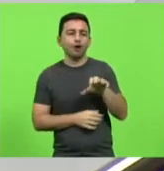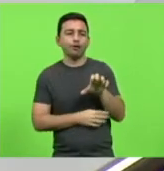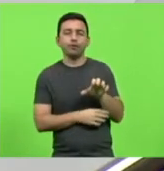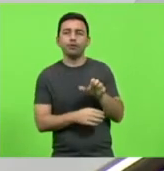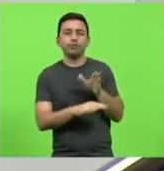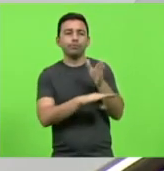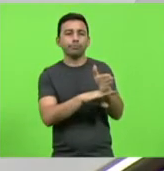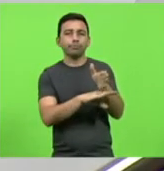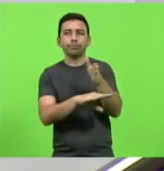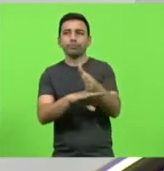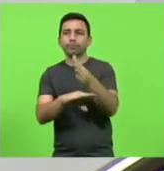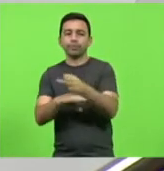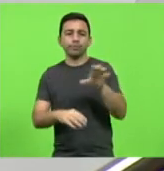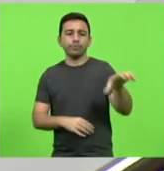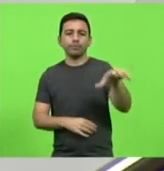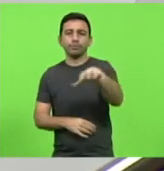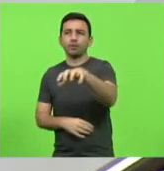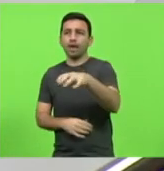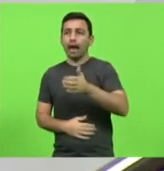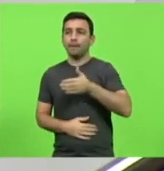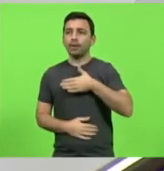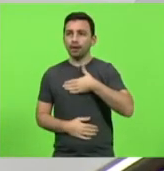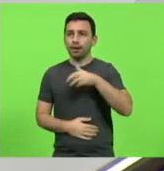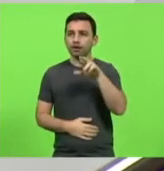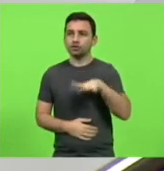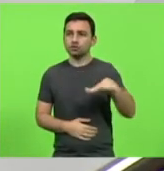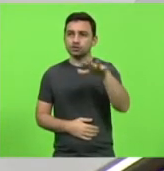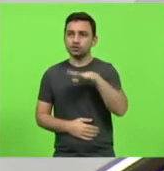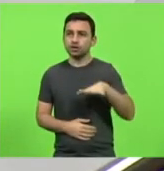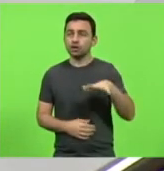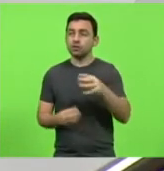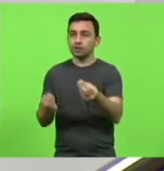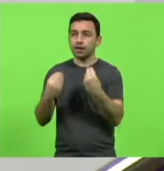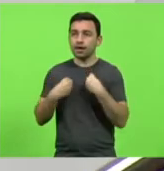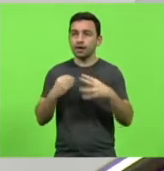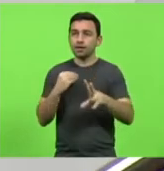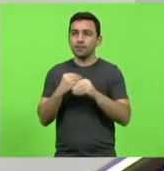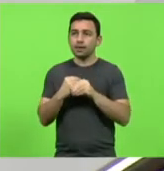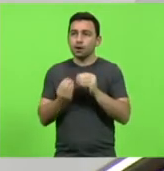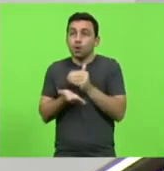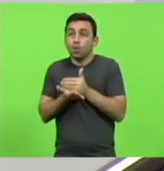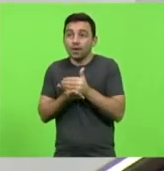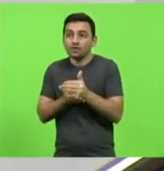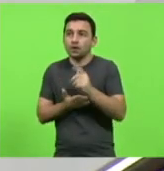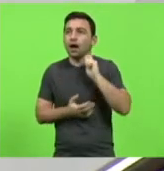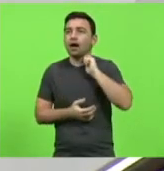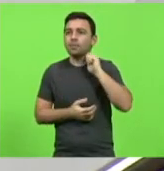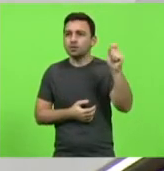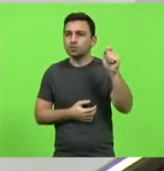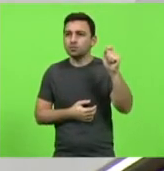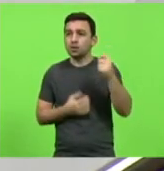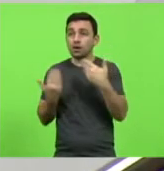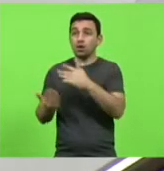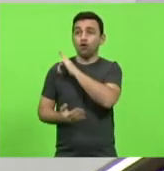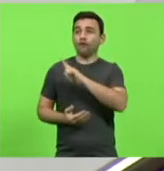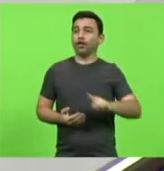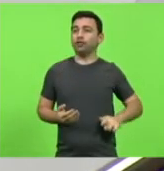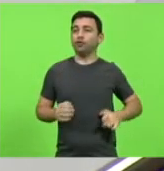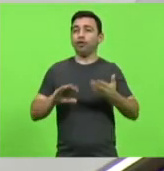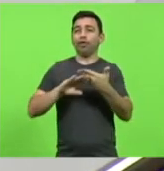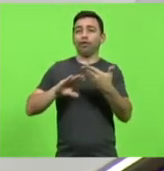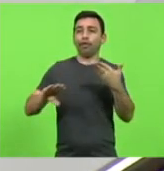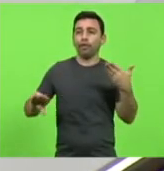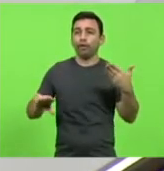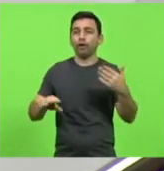minha região seria beneficiada pela entrega das emendas início de abril. Aí o governador foi afastado, entrou